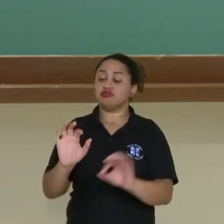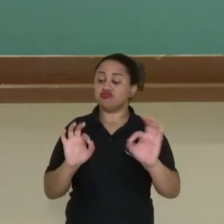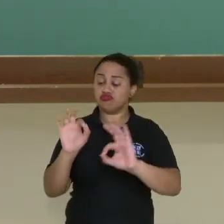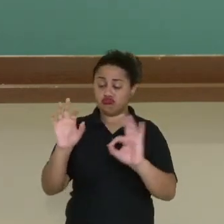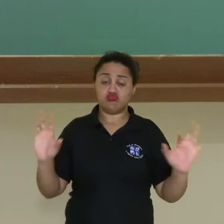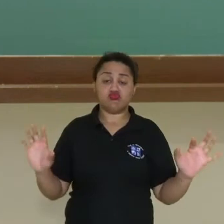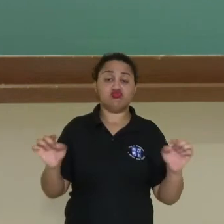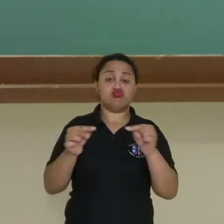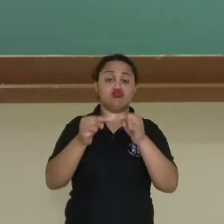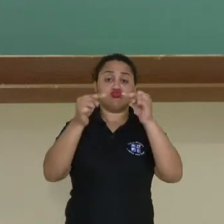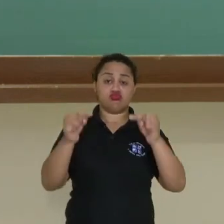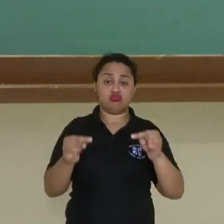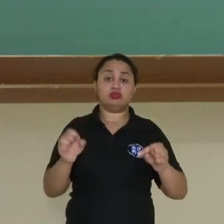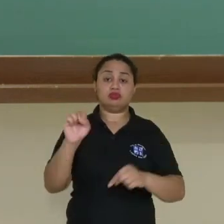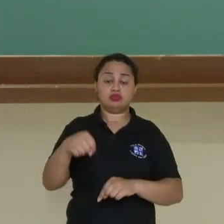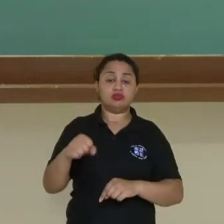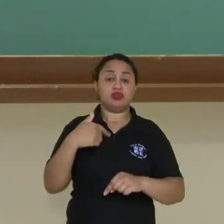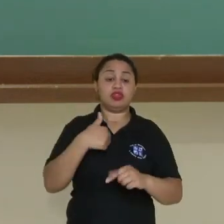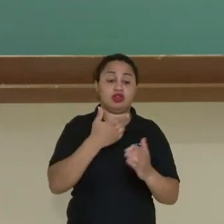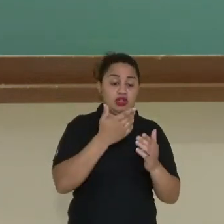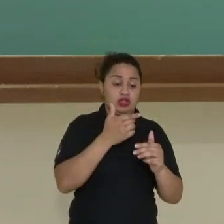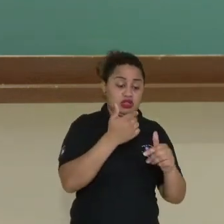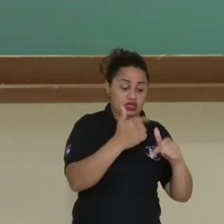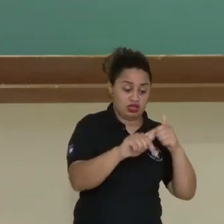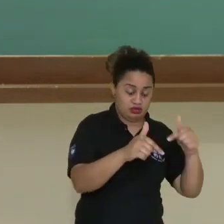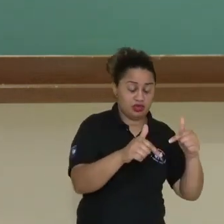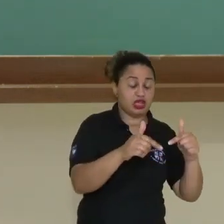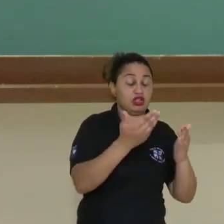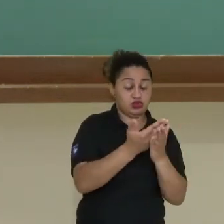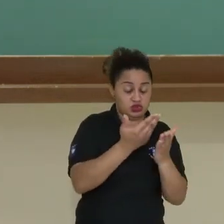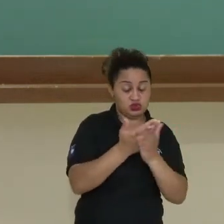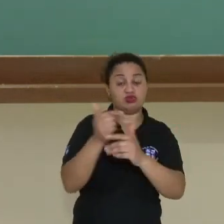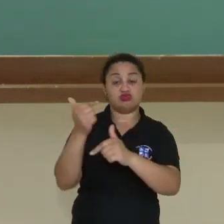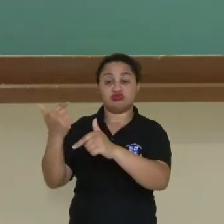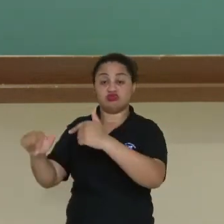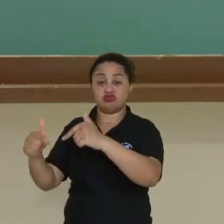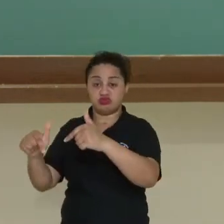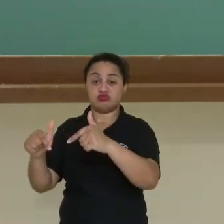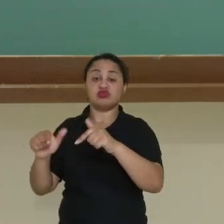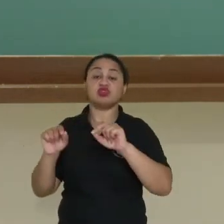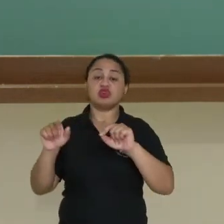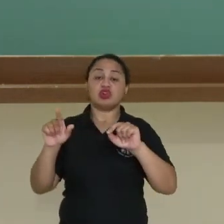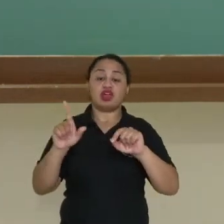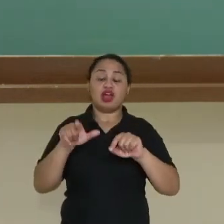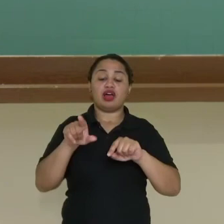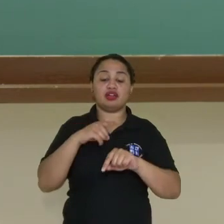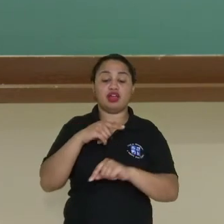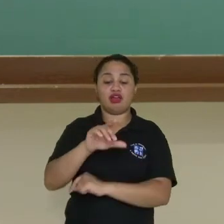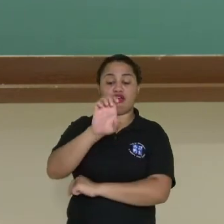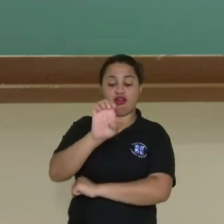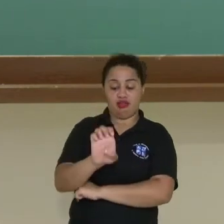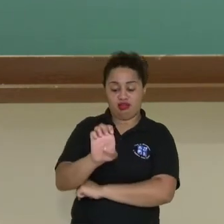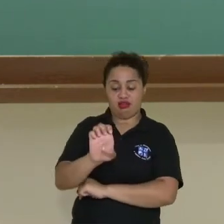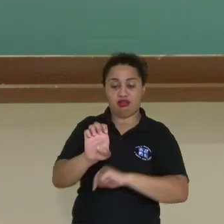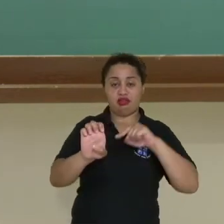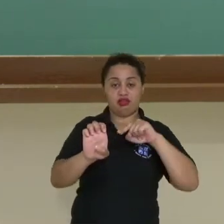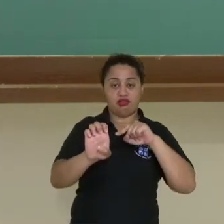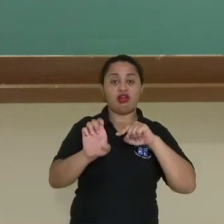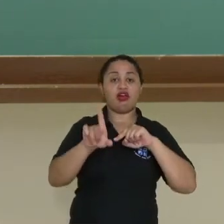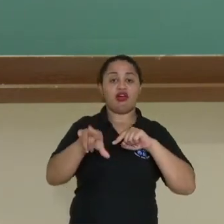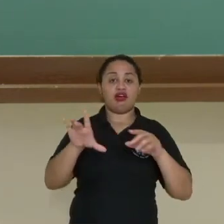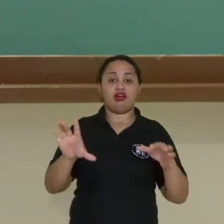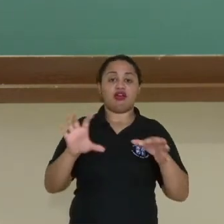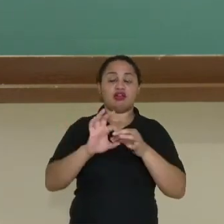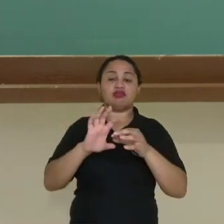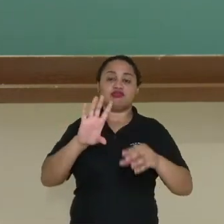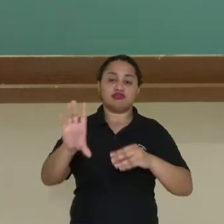coordenadas, né? Ele trabalha e estuda. Temos a conjunção e, que dá a ideia de adição. Então, a gente considera o e uma